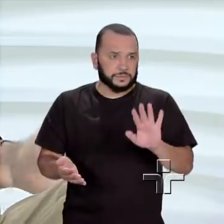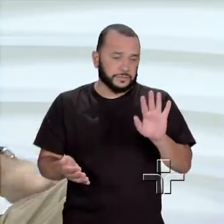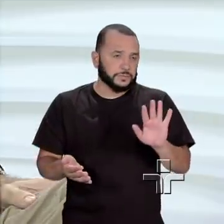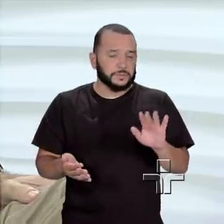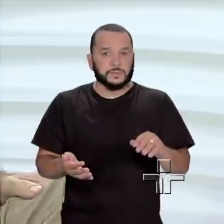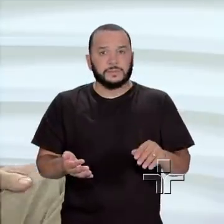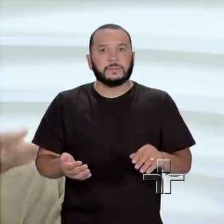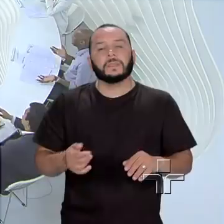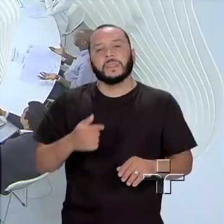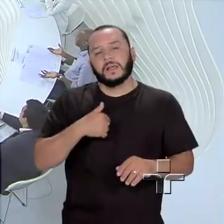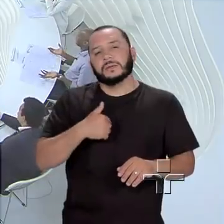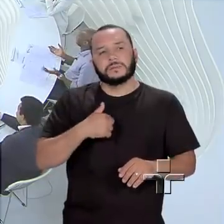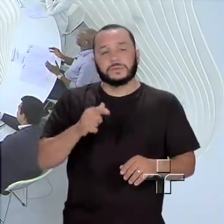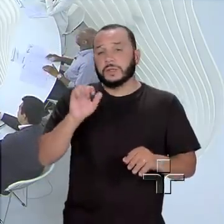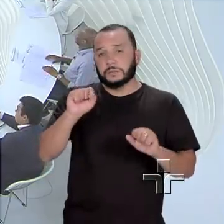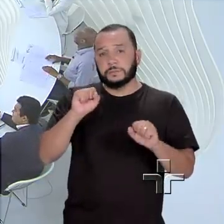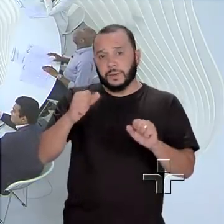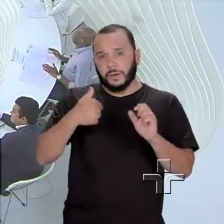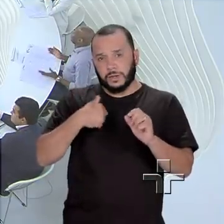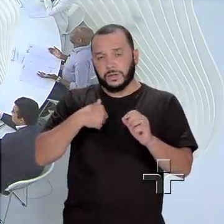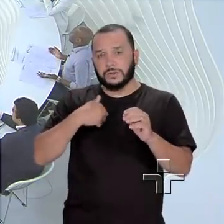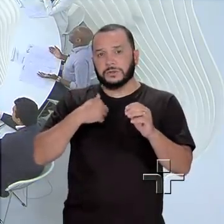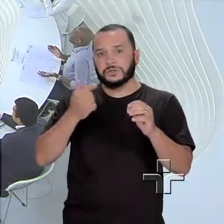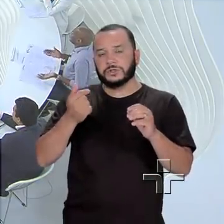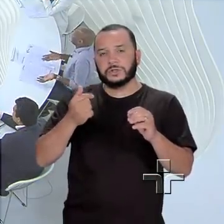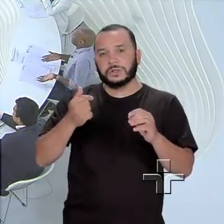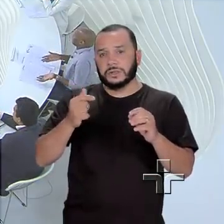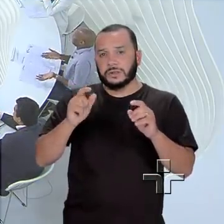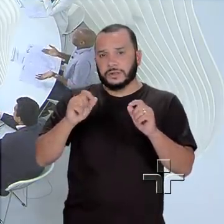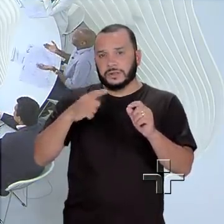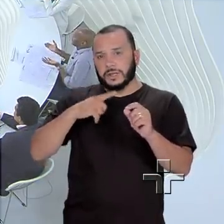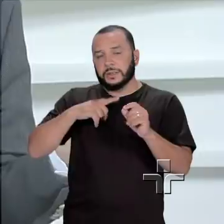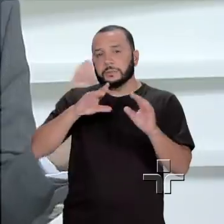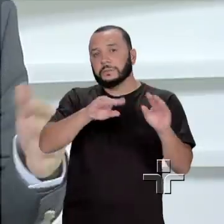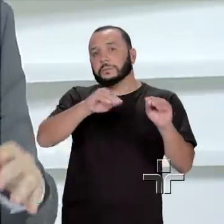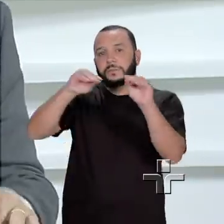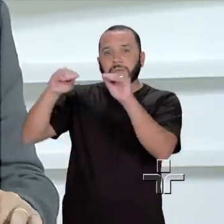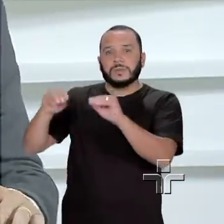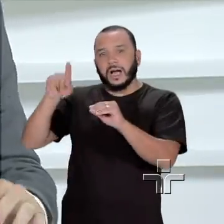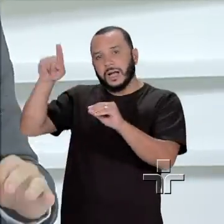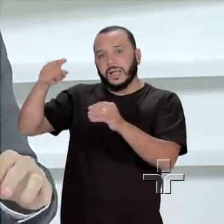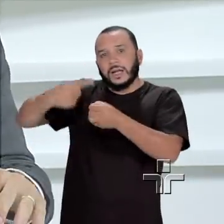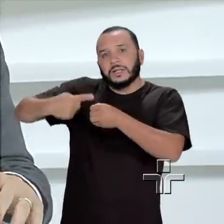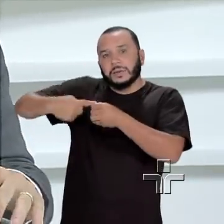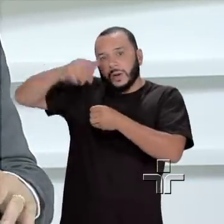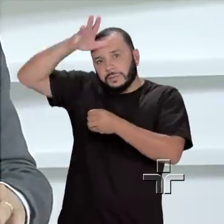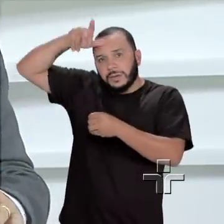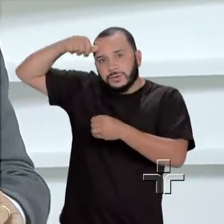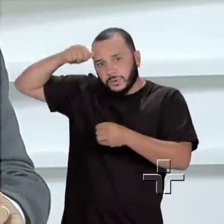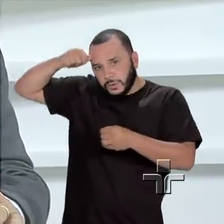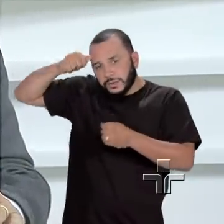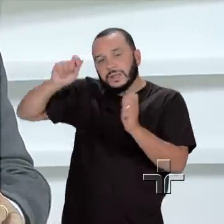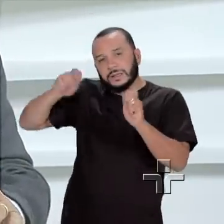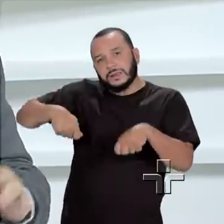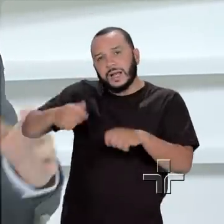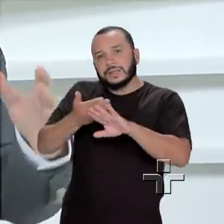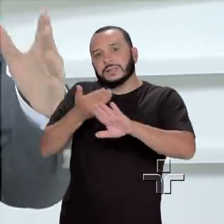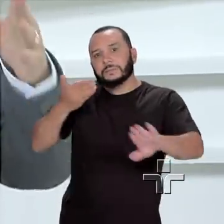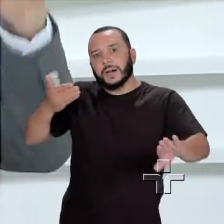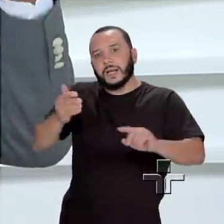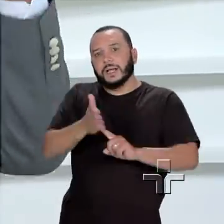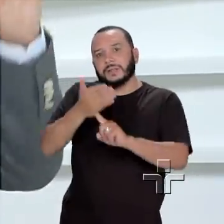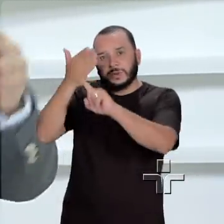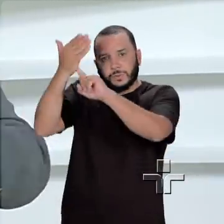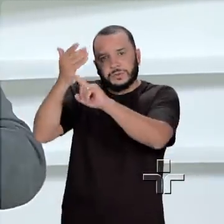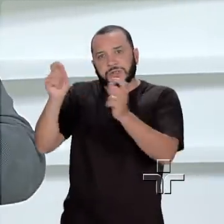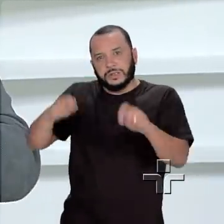do mercado, você pode ir para o interior da Amazônia. Porque se você não está em lugar nenhum. Você não tem a sensação que você tem que ser. Pode se exilar